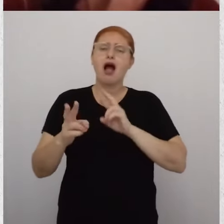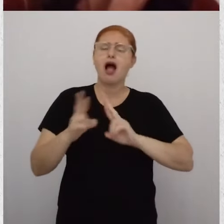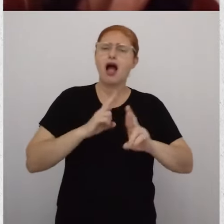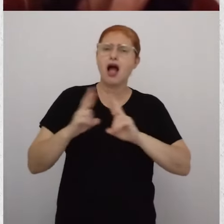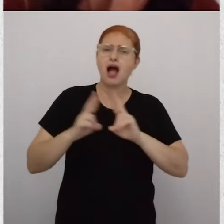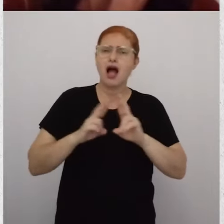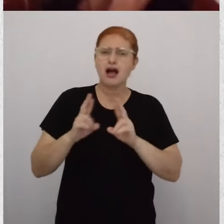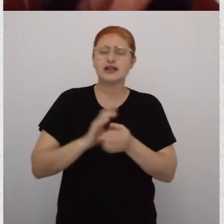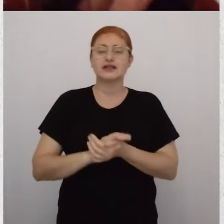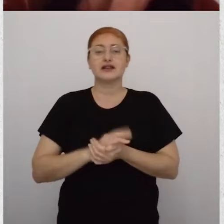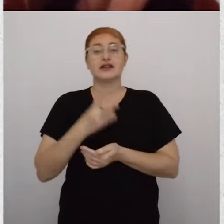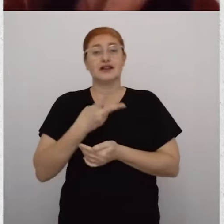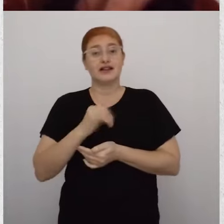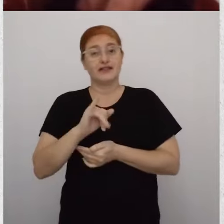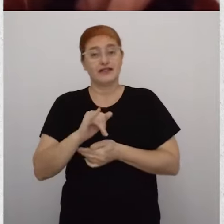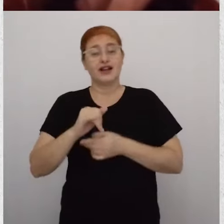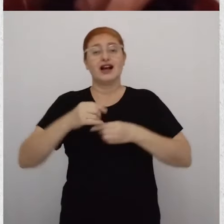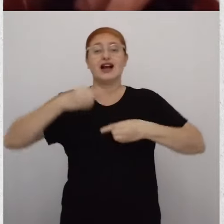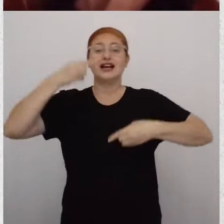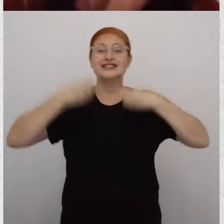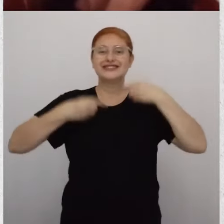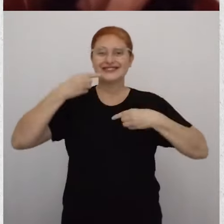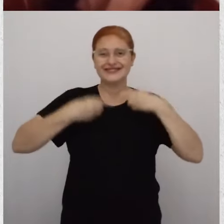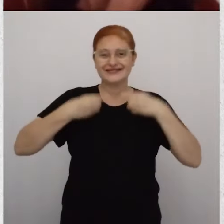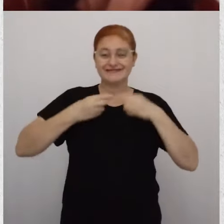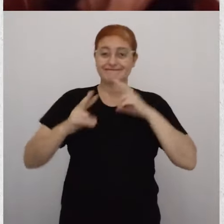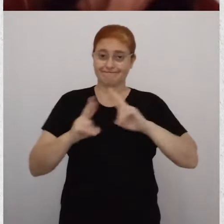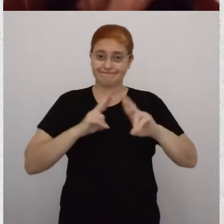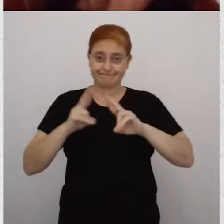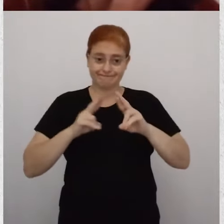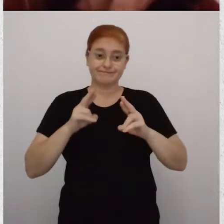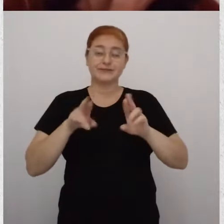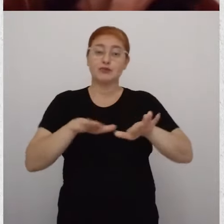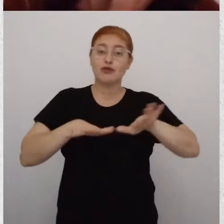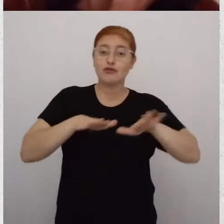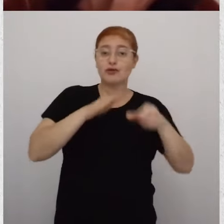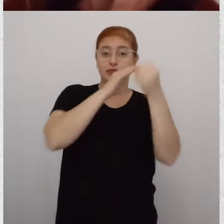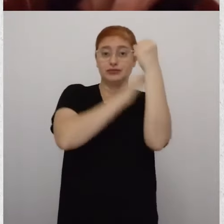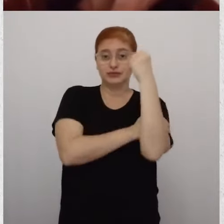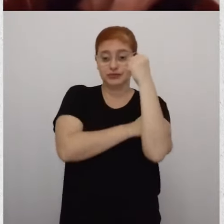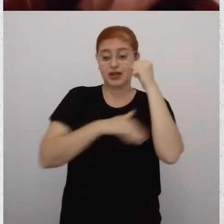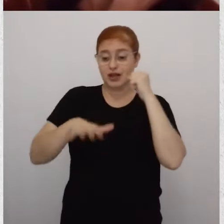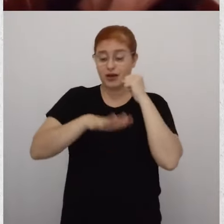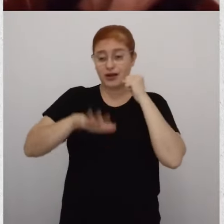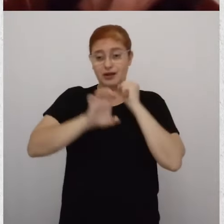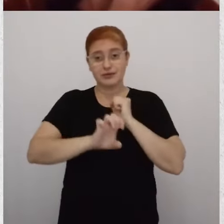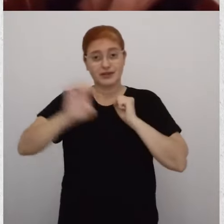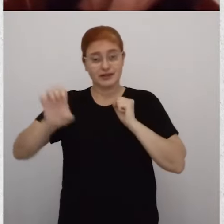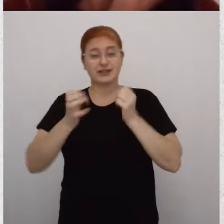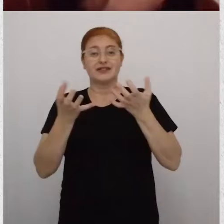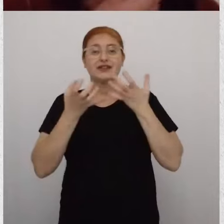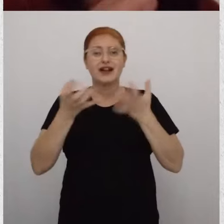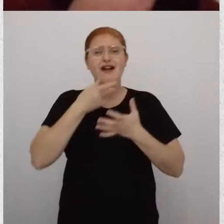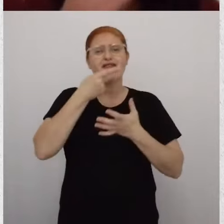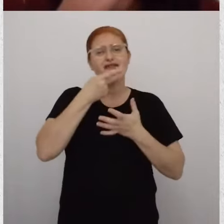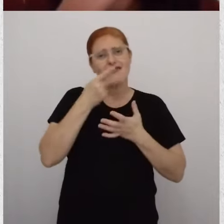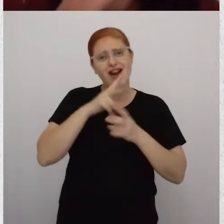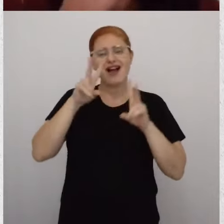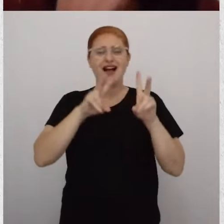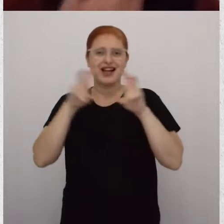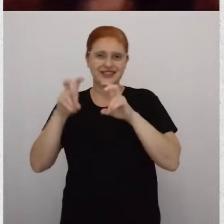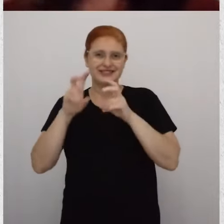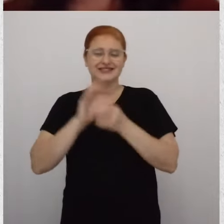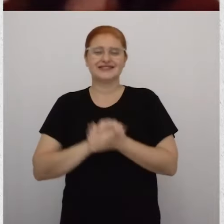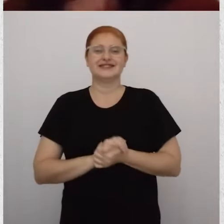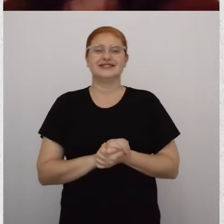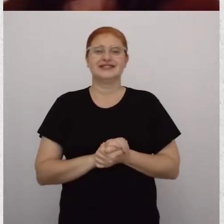relação do que ela vai discutir na relação entre o movimento feminista e o campo da esquerda. Aí eu queria que tu desenvolvesse um pouco sobre isso,